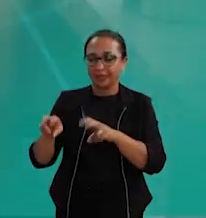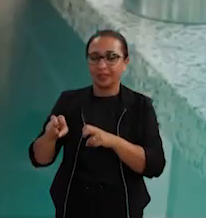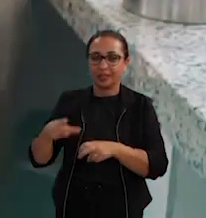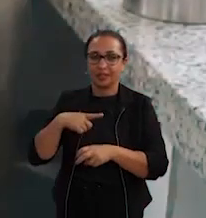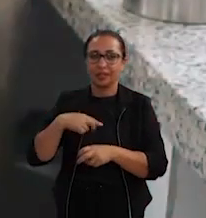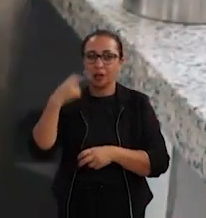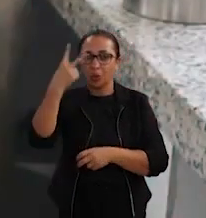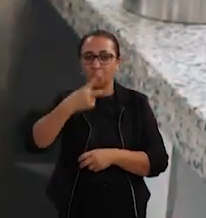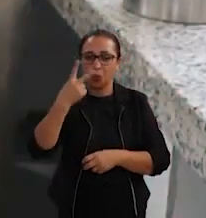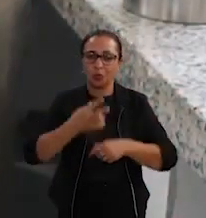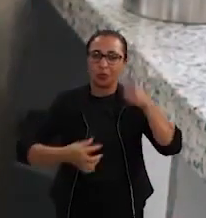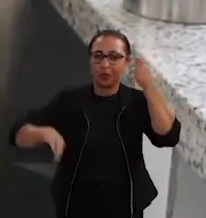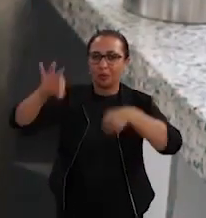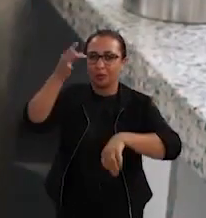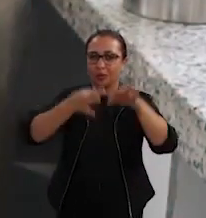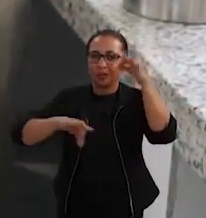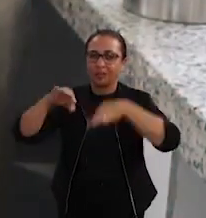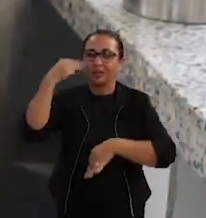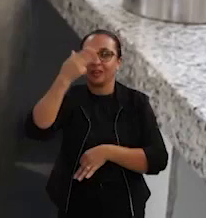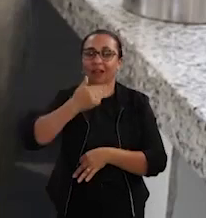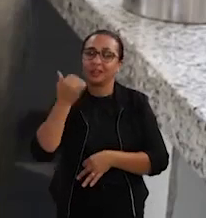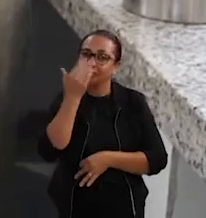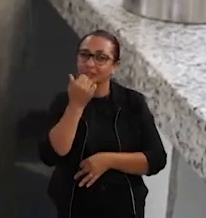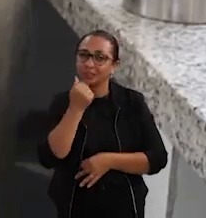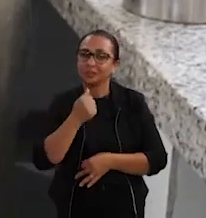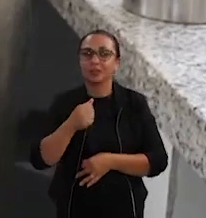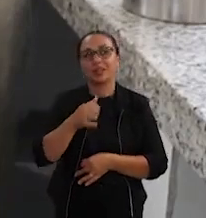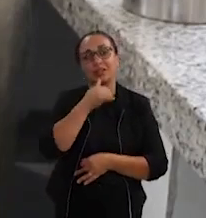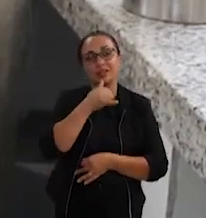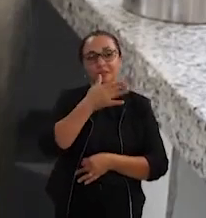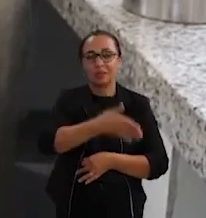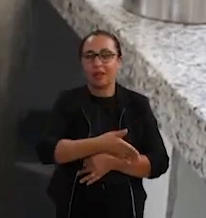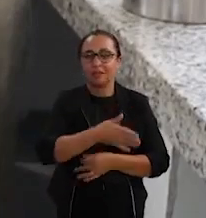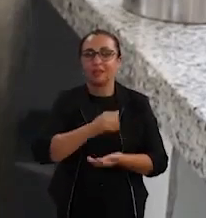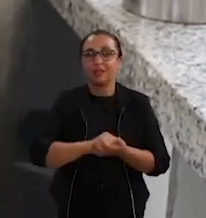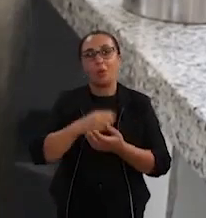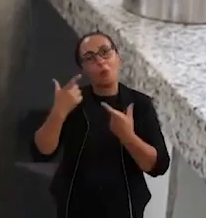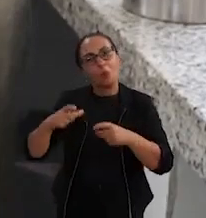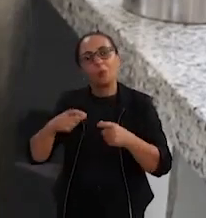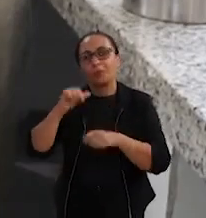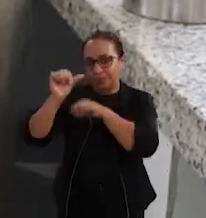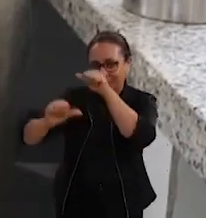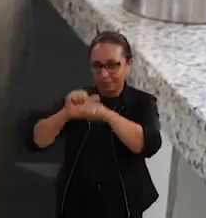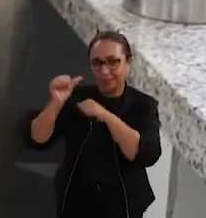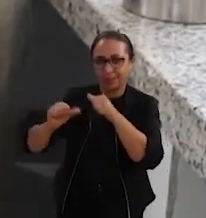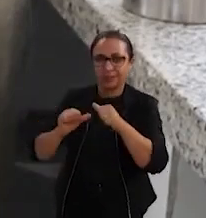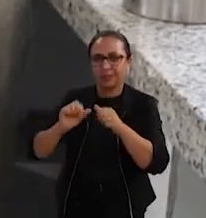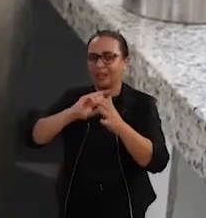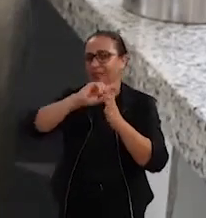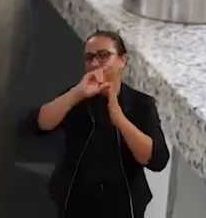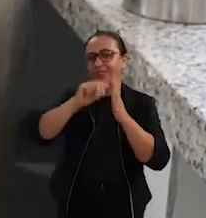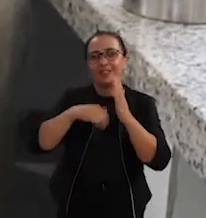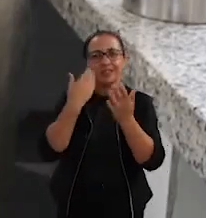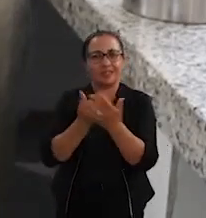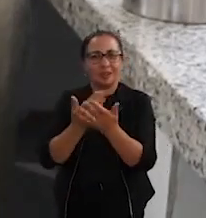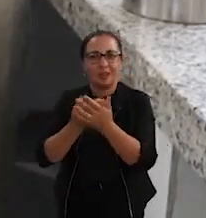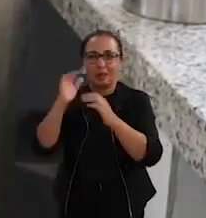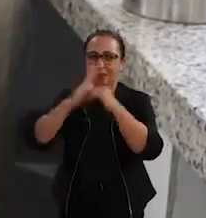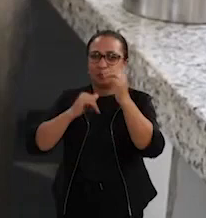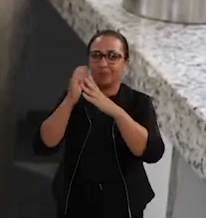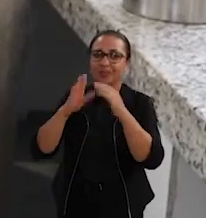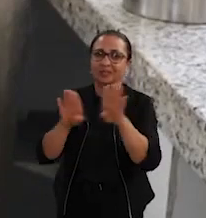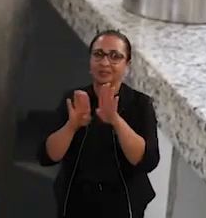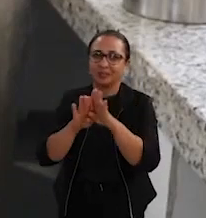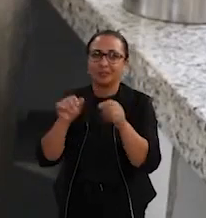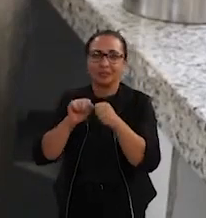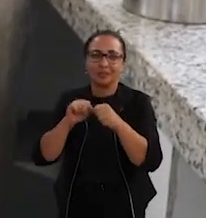No campus, nós temos dois laboratórios de processamento de alimentos, como esse, por exemplo, onde são desenvolvidas várias aulas práticas e